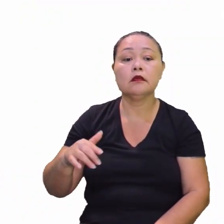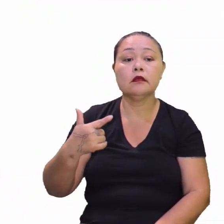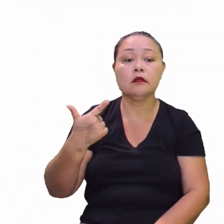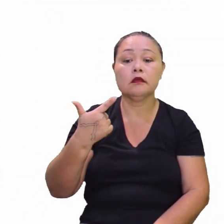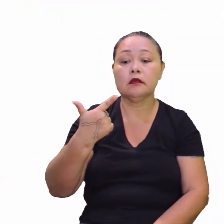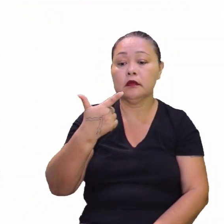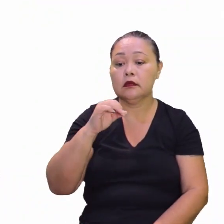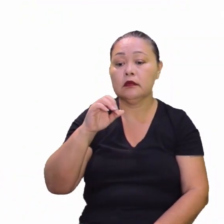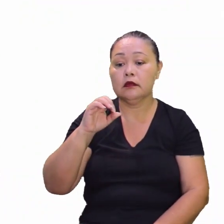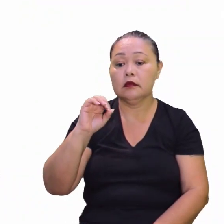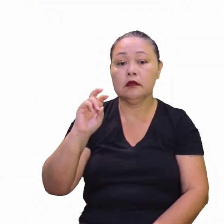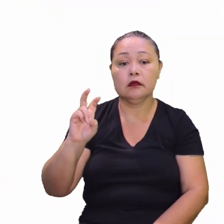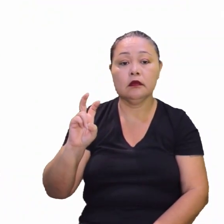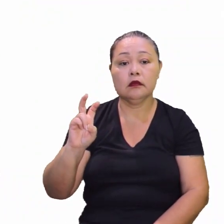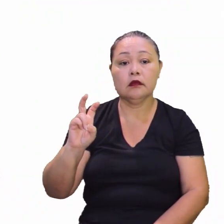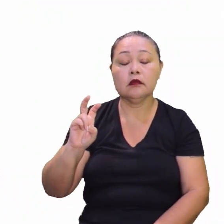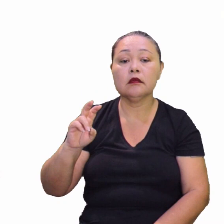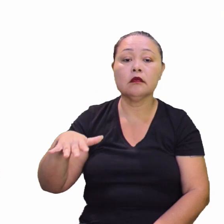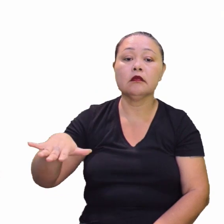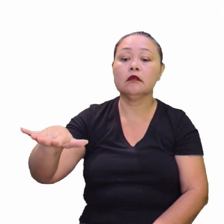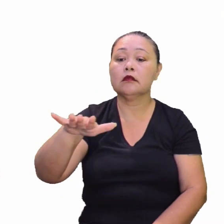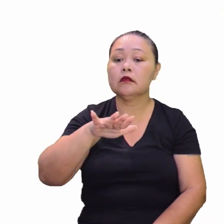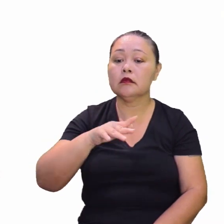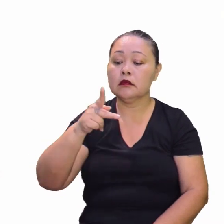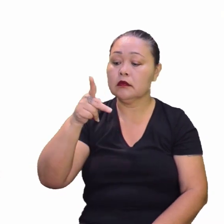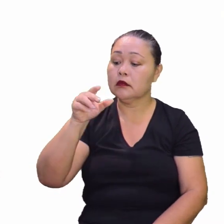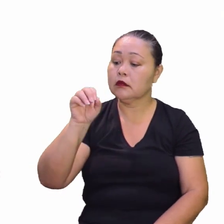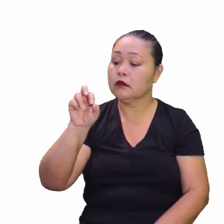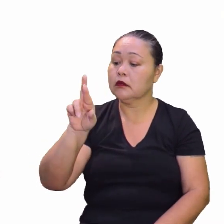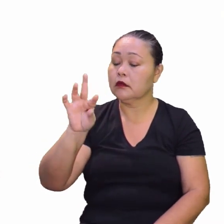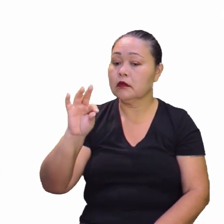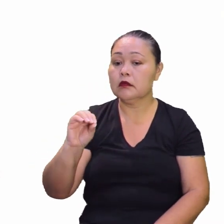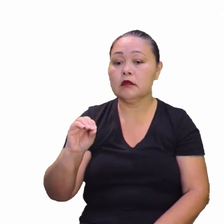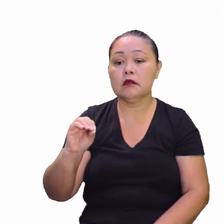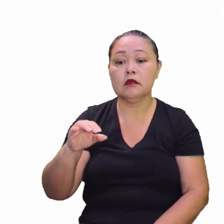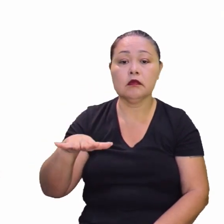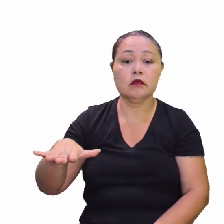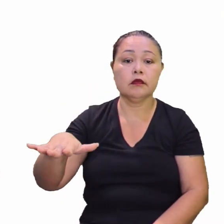Em 2005 foram... Agora nós vamos falar do porto, né? Muito bem.